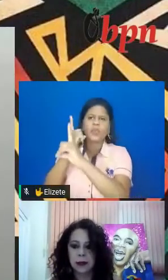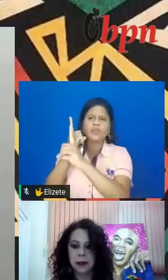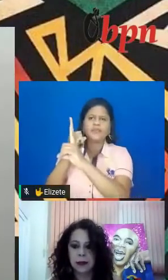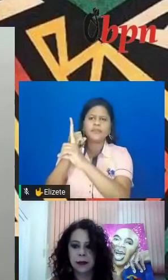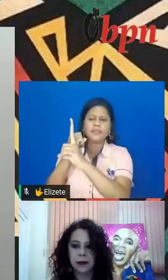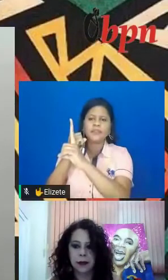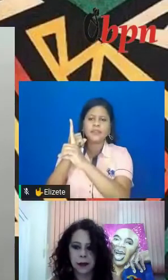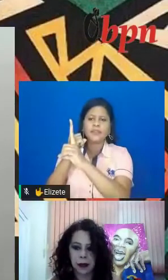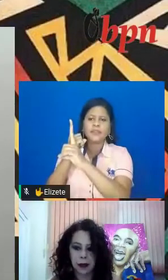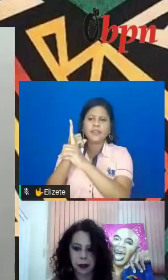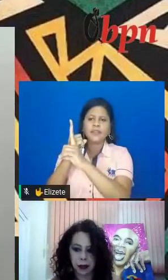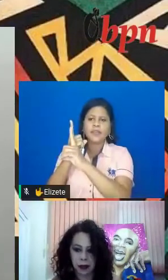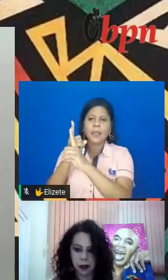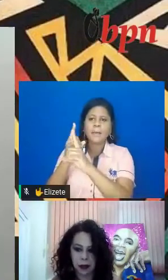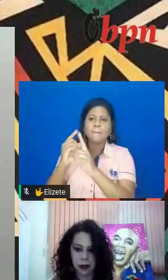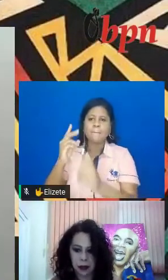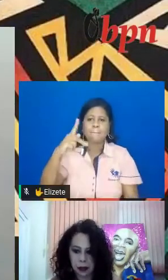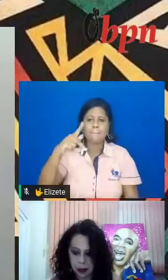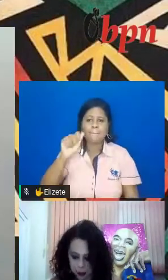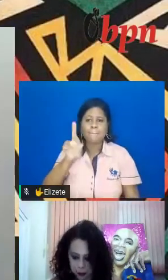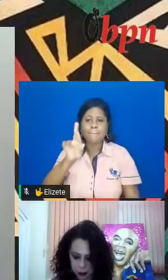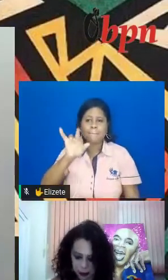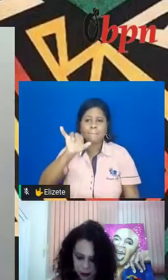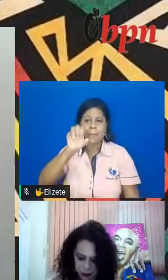né, Paris, Bélgica,